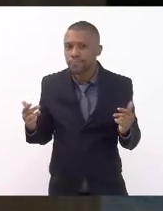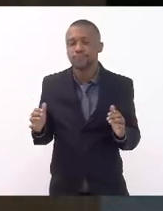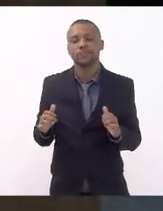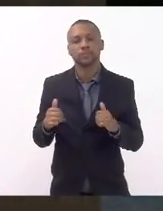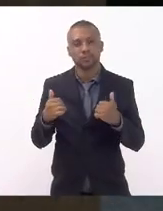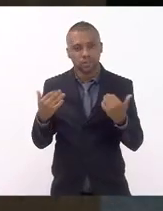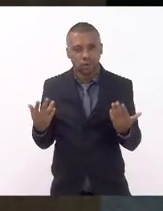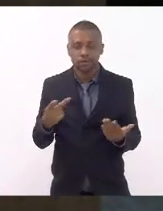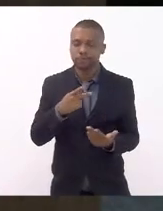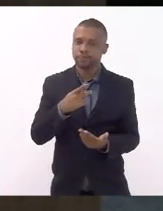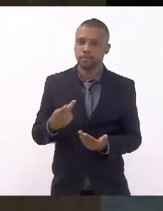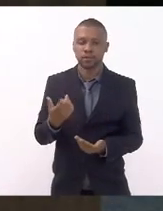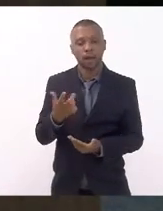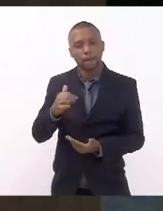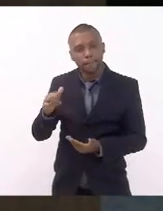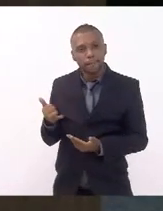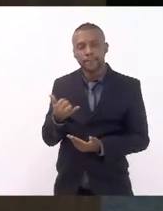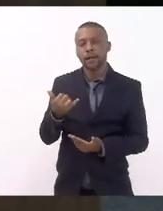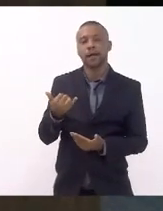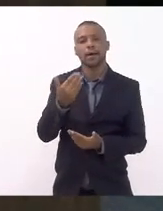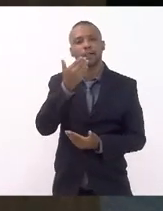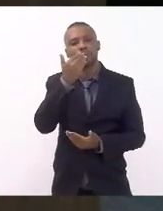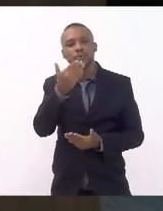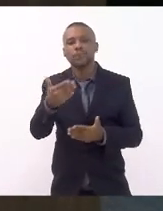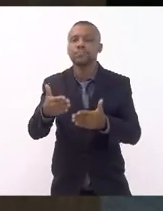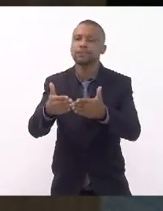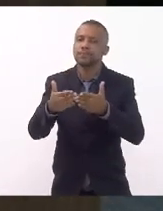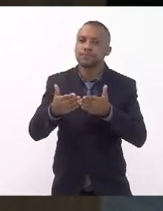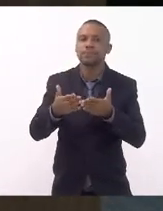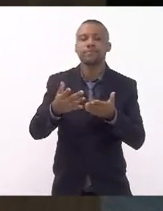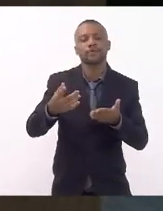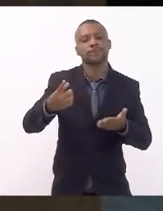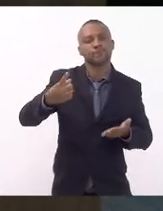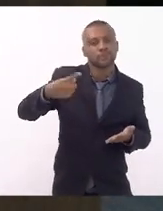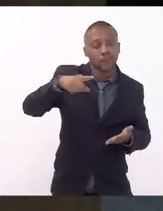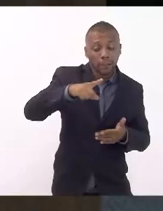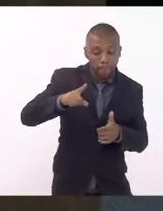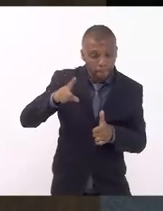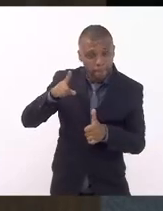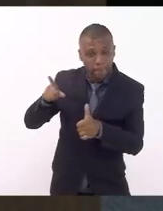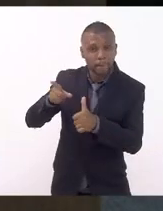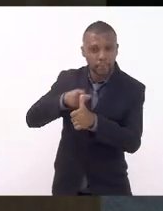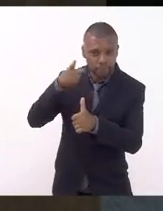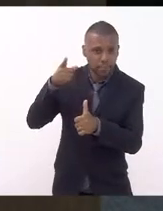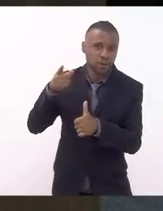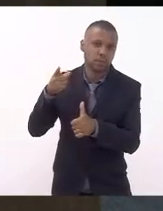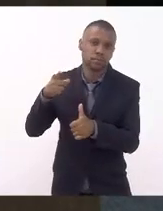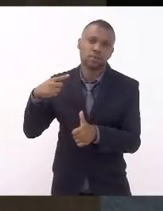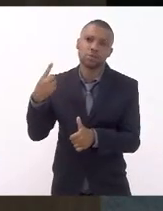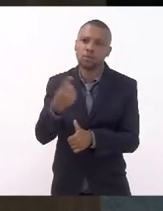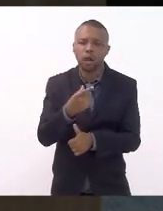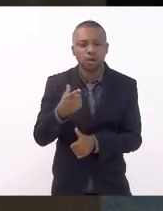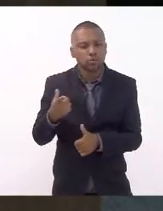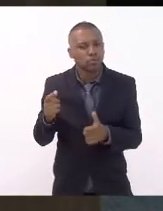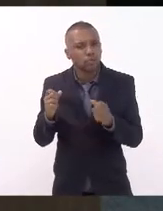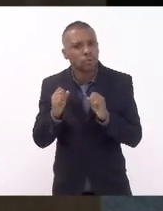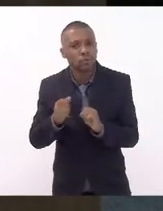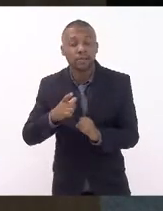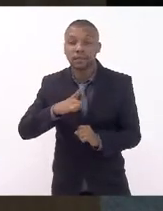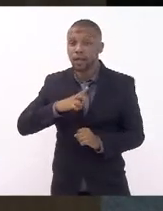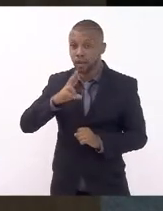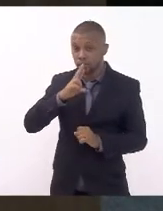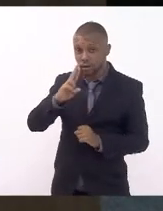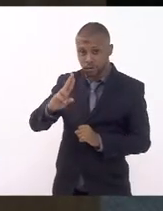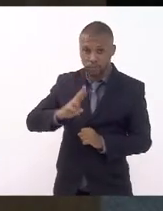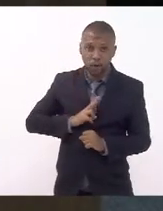presidente, estou fazendo esse apelo aqui para que, primeiro, nós possamos ter